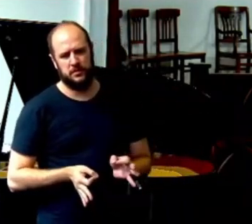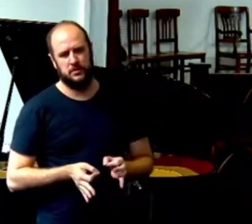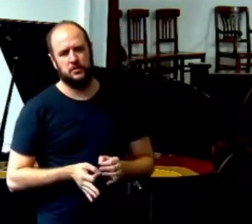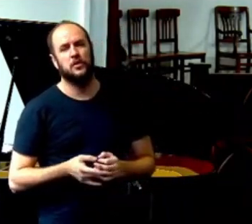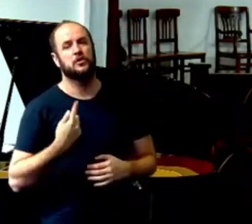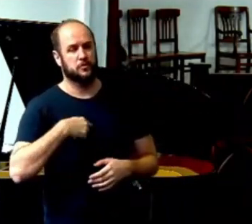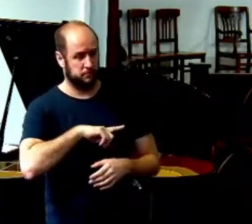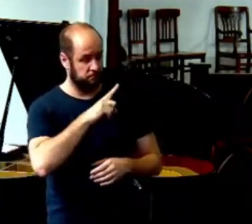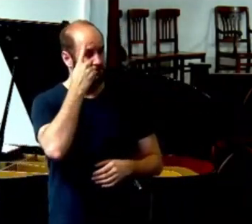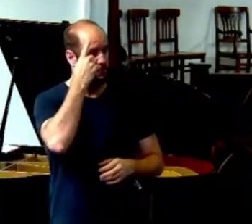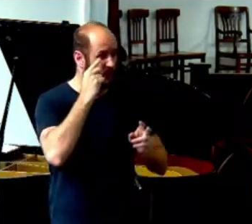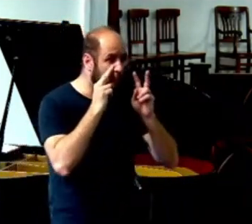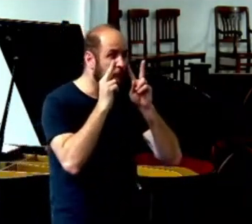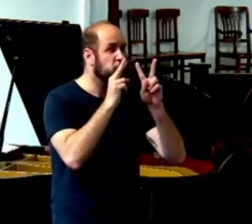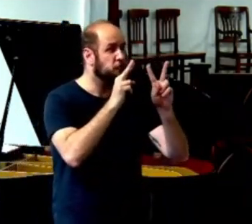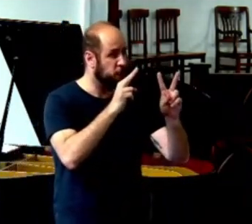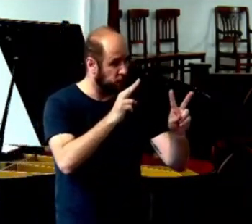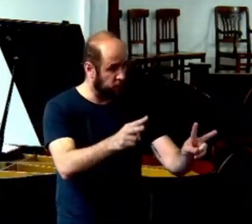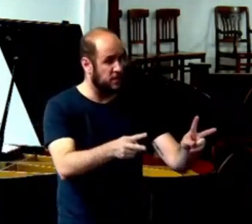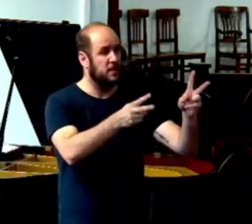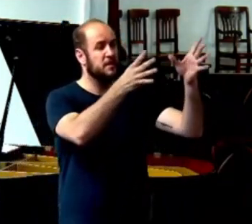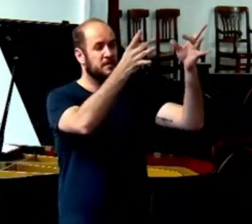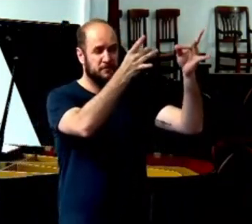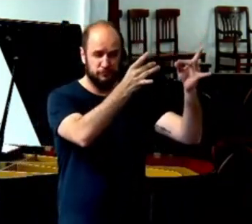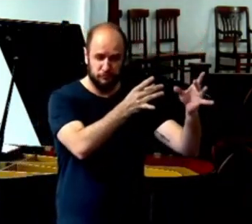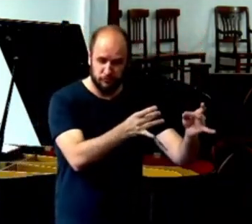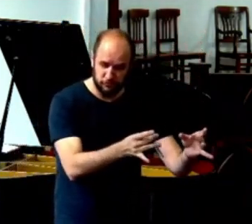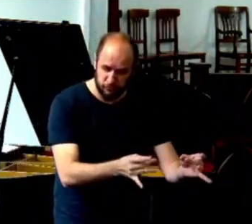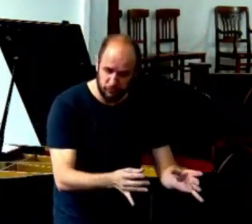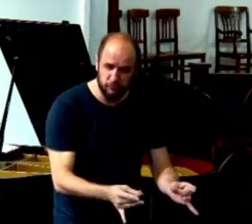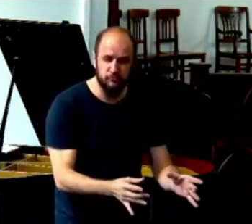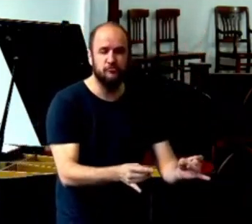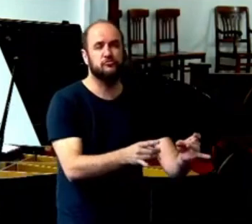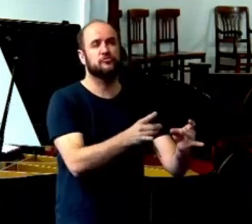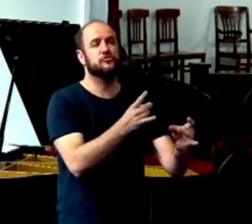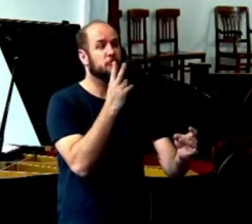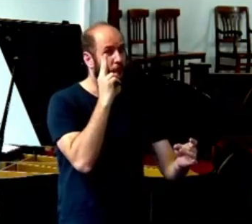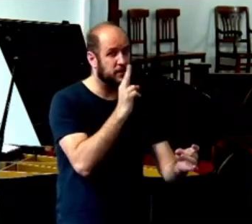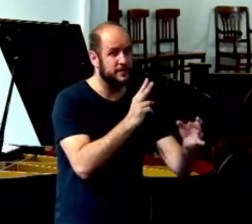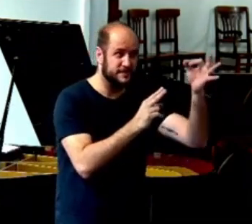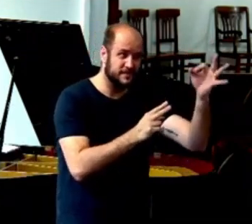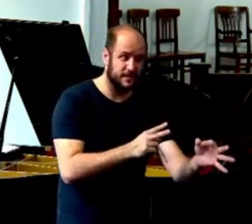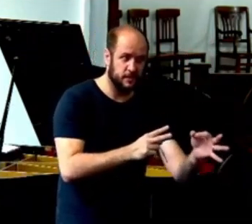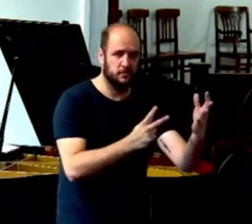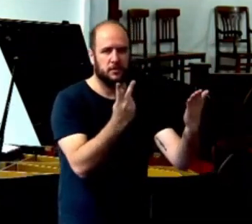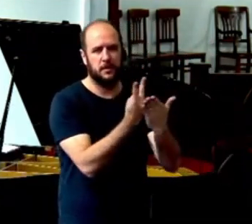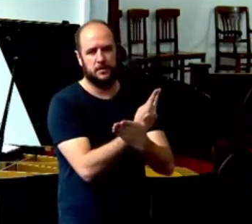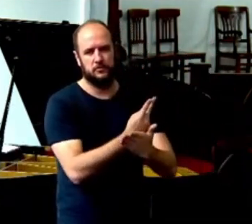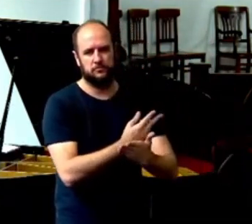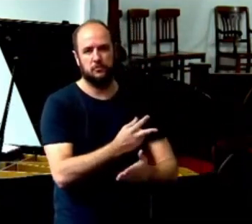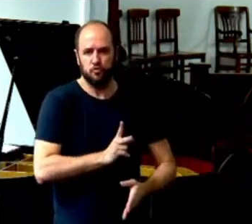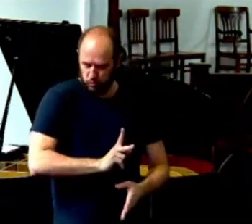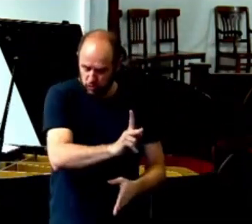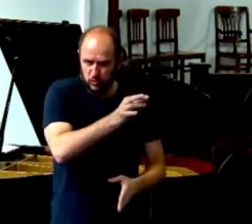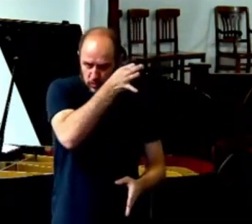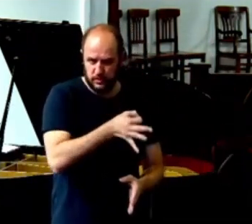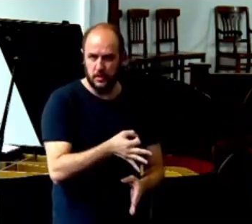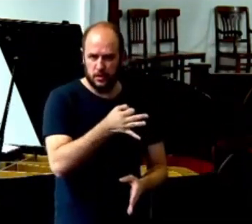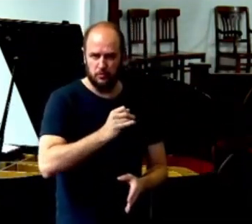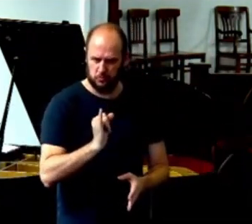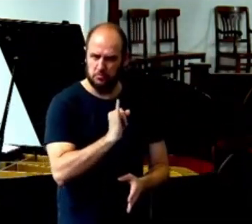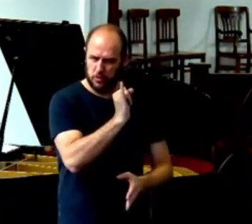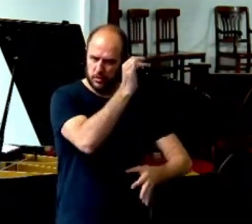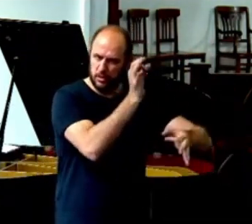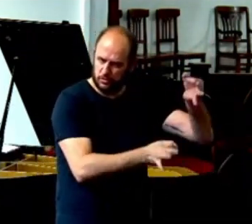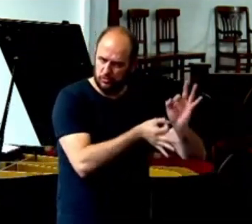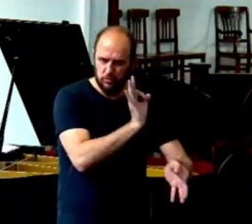de avaliar, observar e com critérios bíblicos discernir aquilo que está certo, aquilo que está errado, aquilo que é bom,